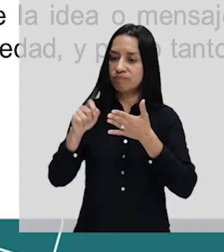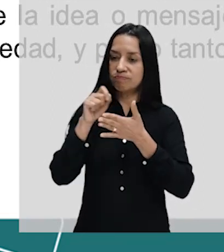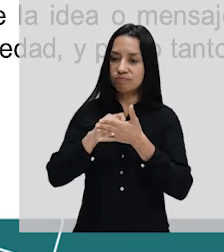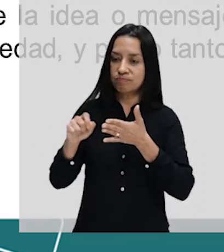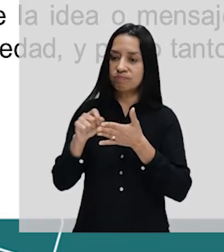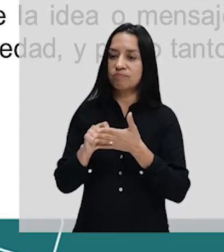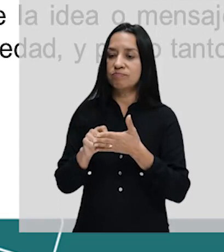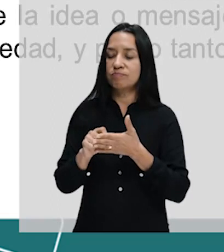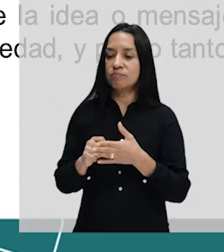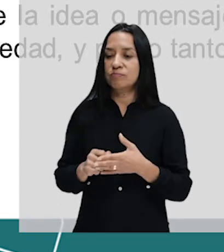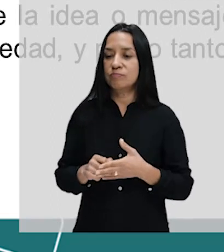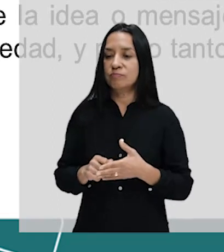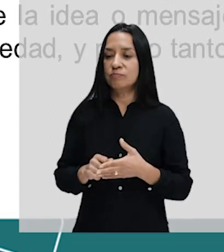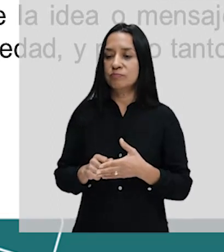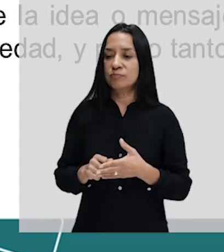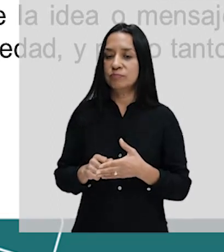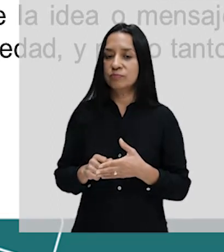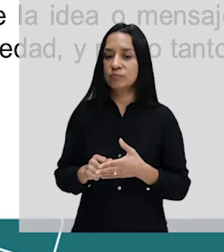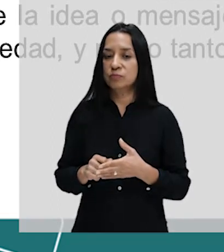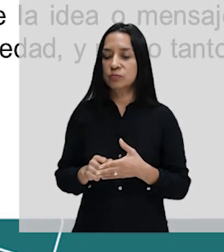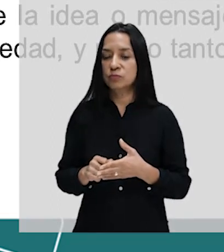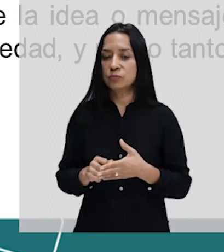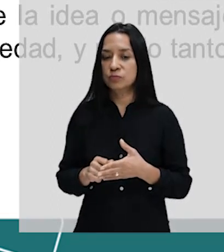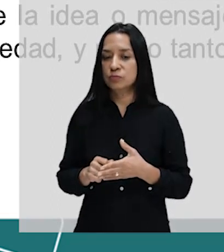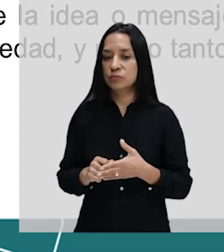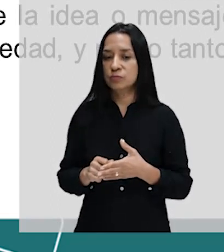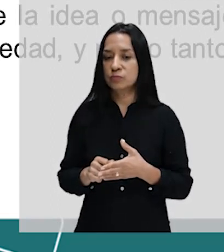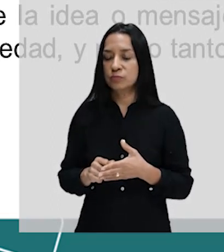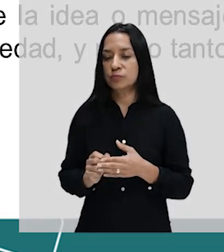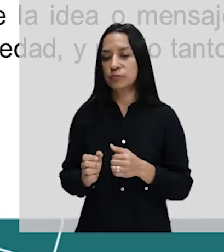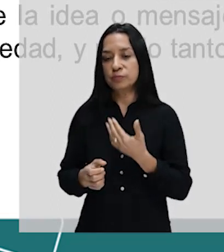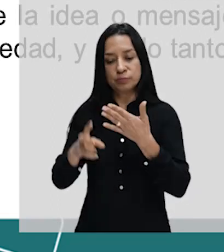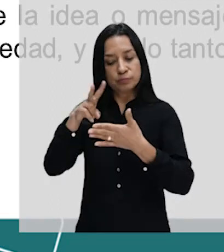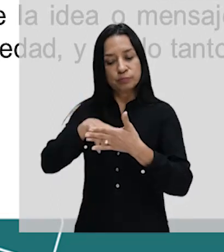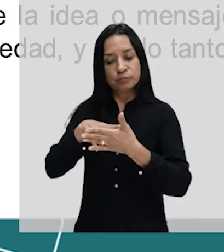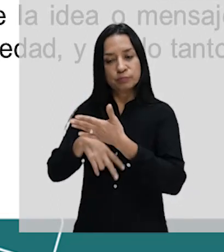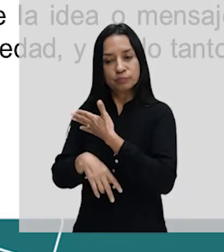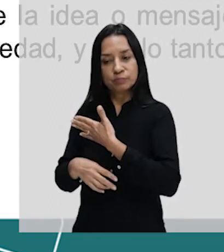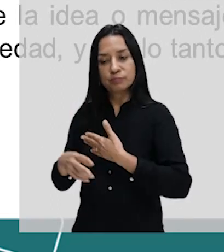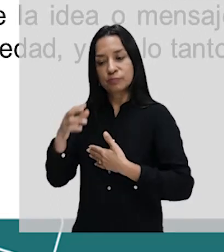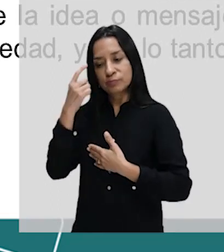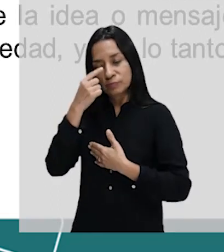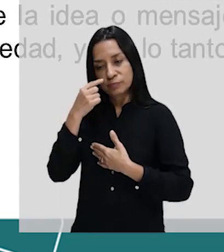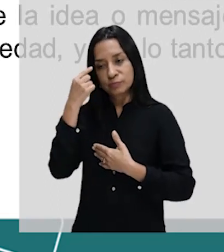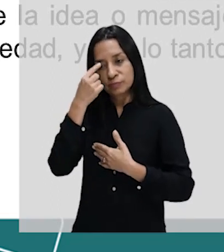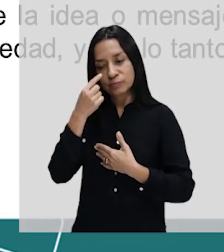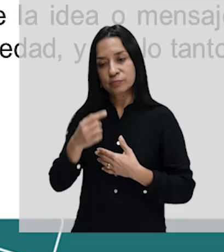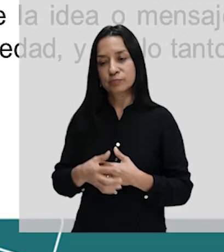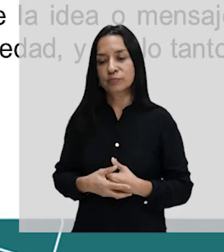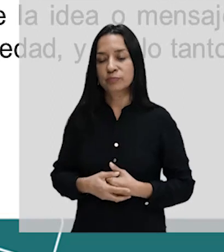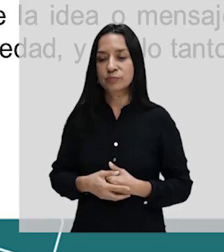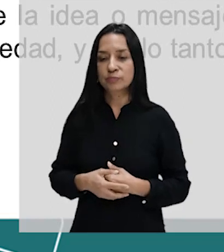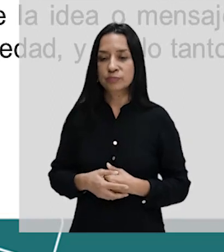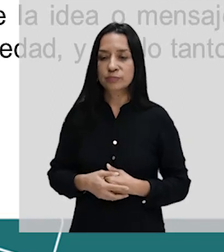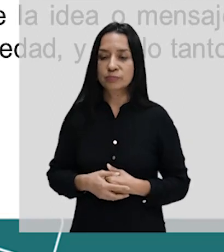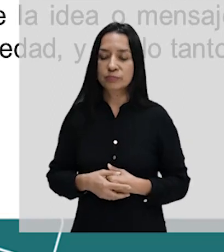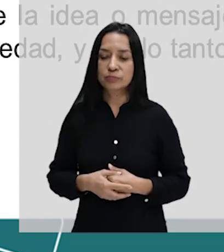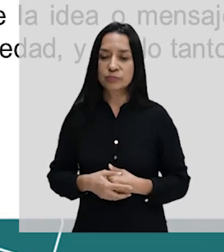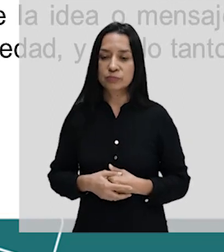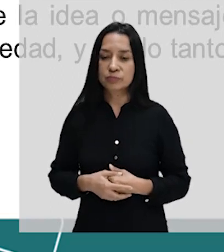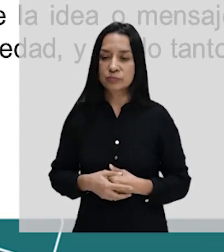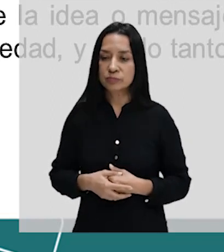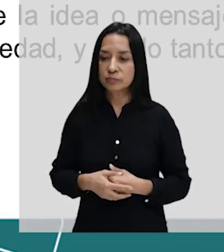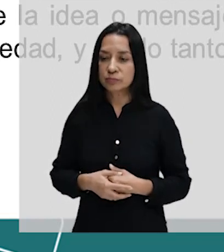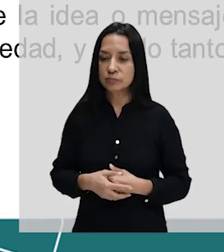textos escritos, los cuales son el conjunto de enunciados coherentes